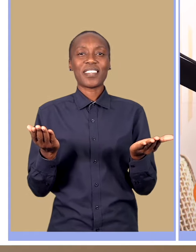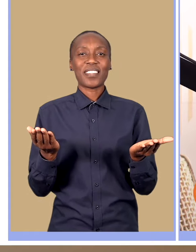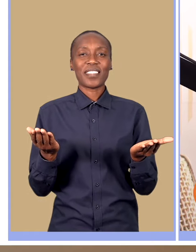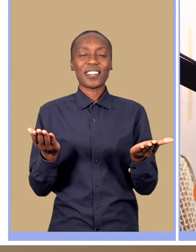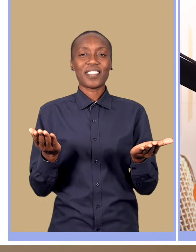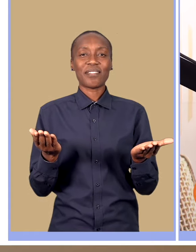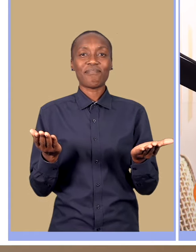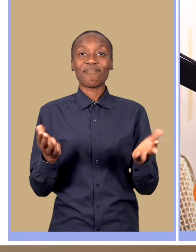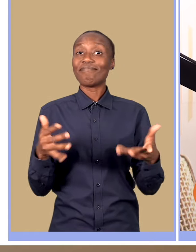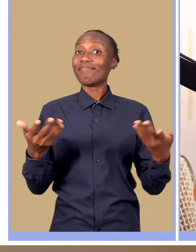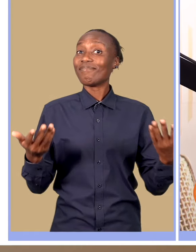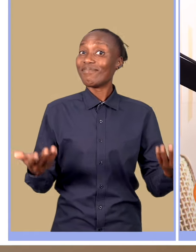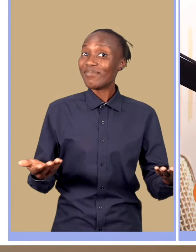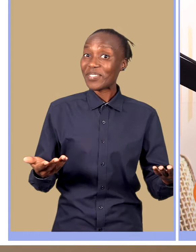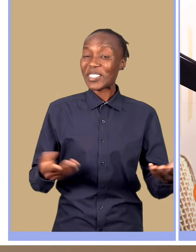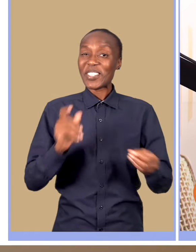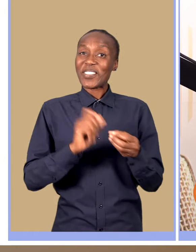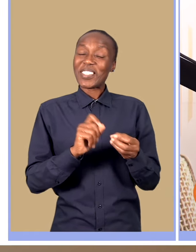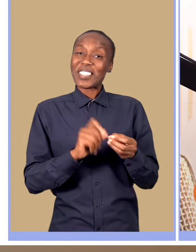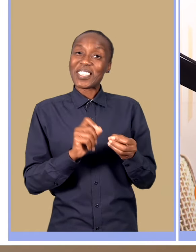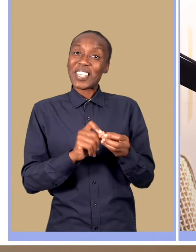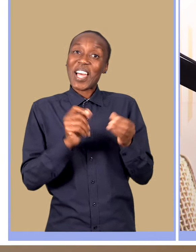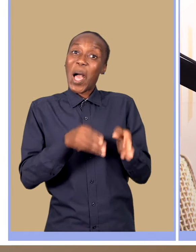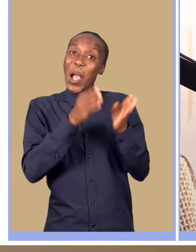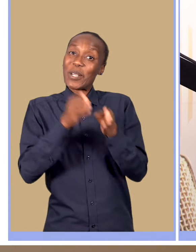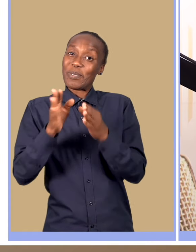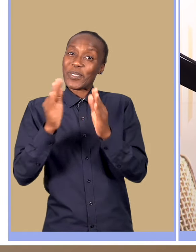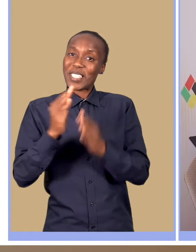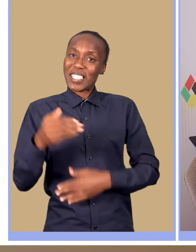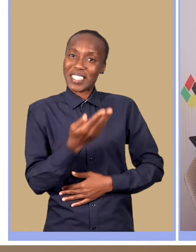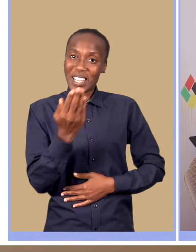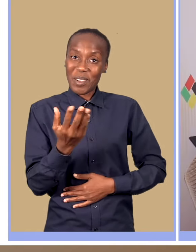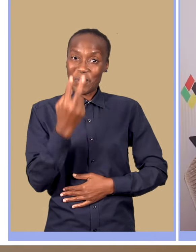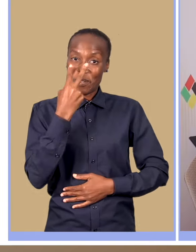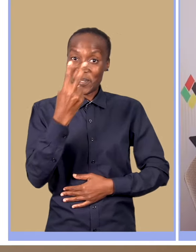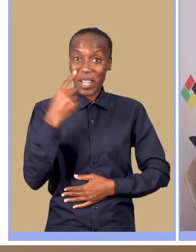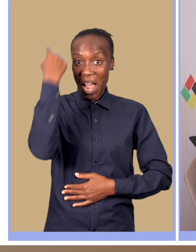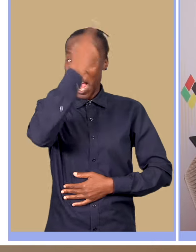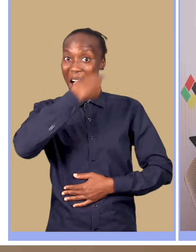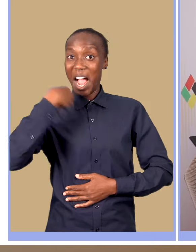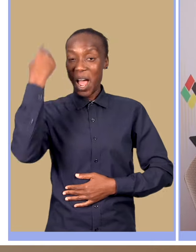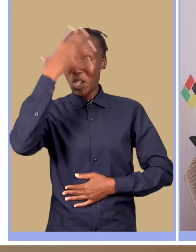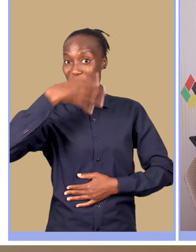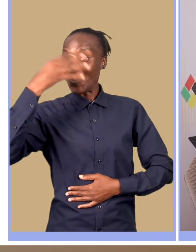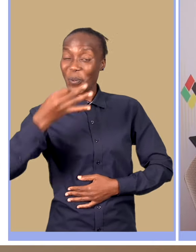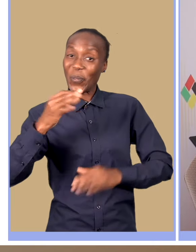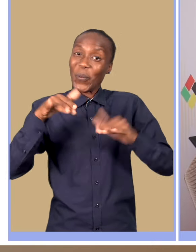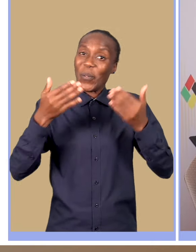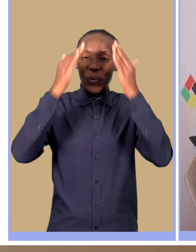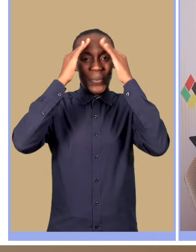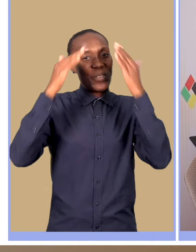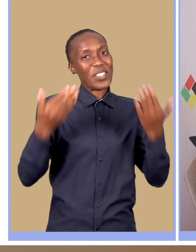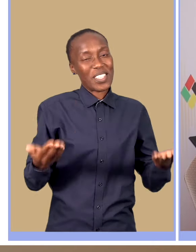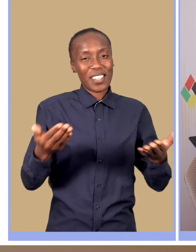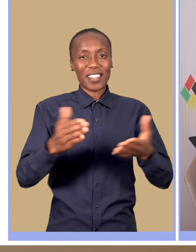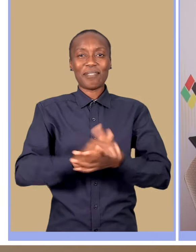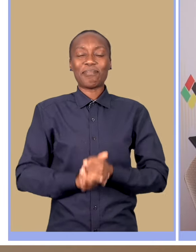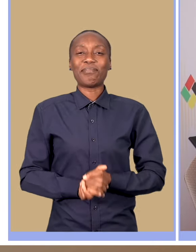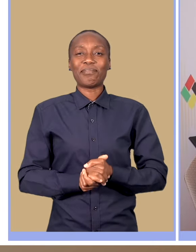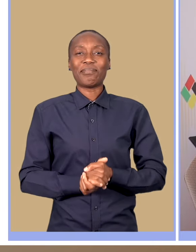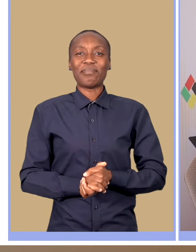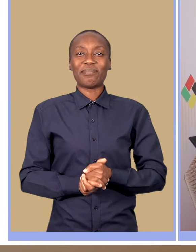é? A classificação fica por conta do pessoal lá de casa em relação à beleza, não sei. Mas